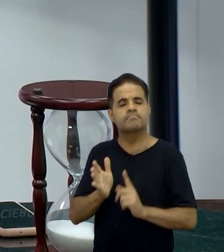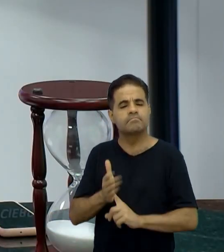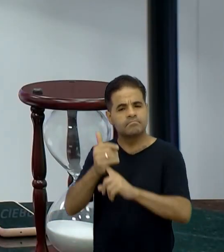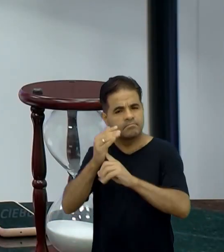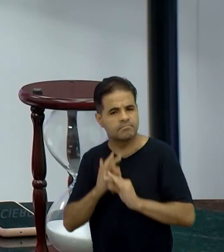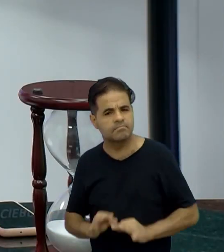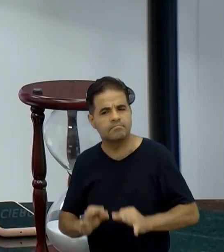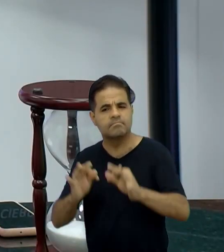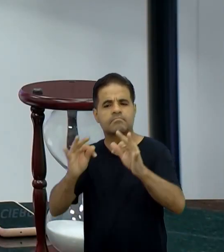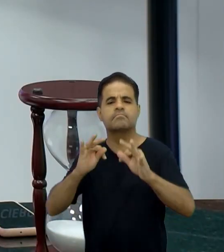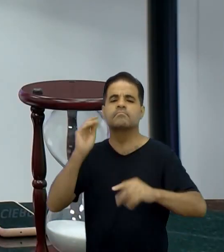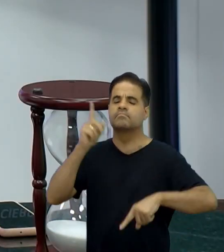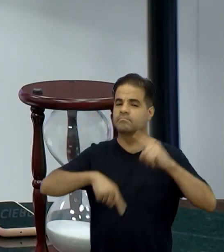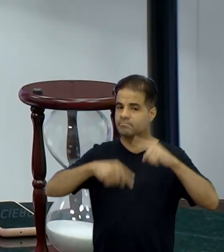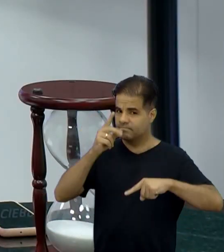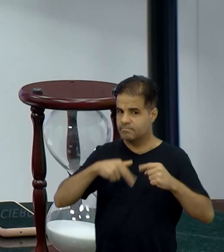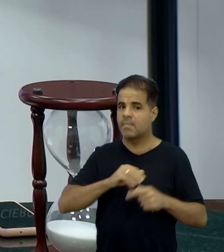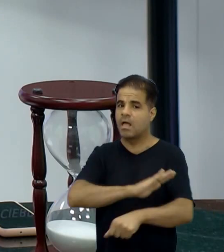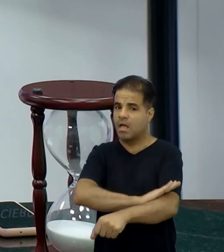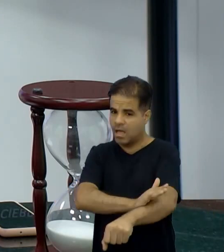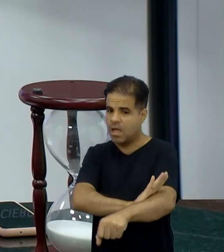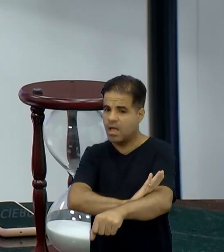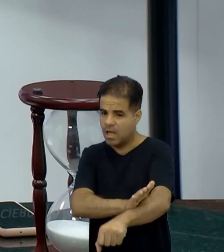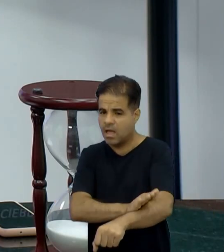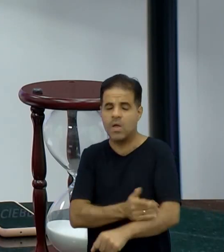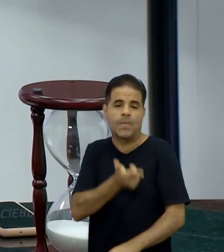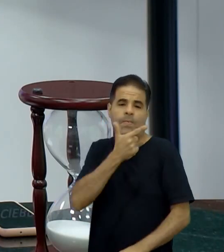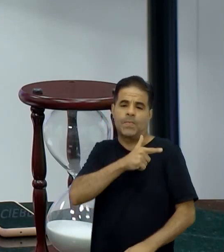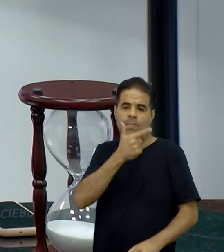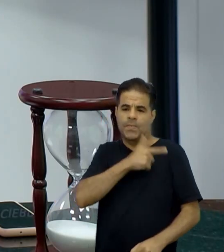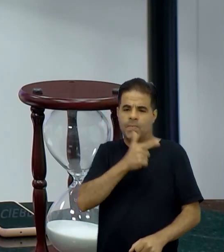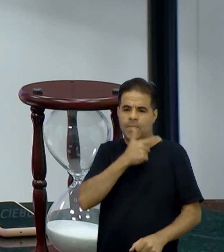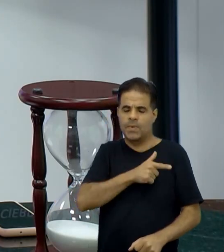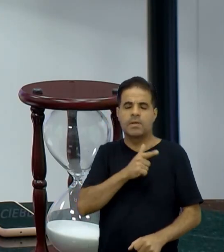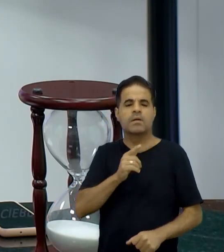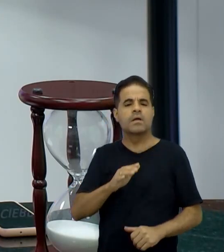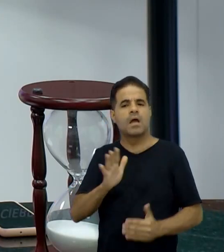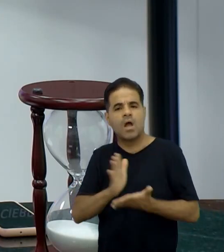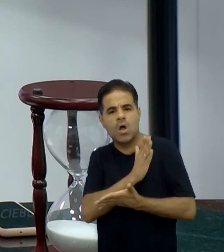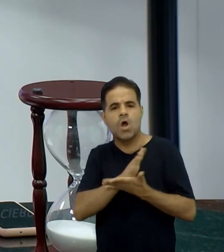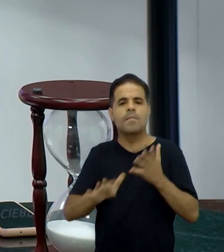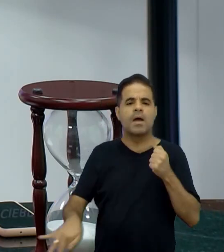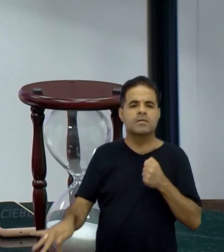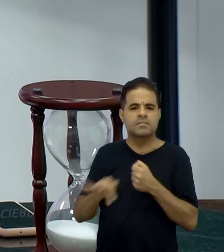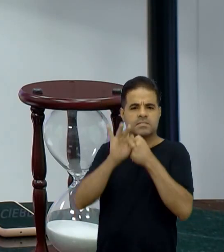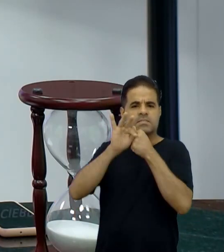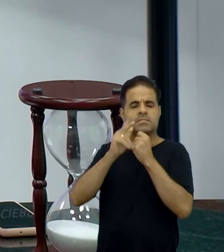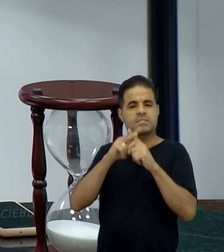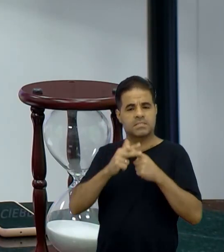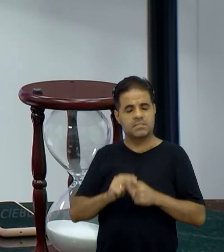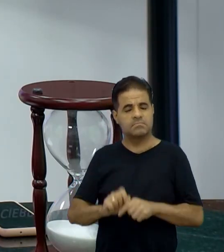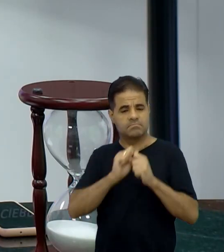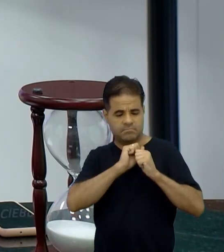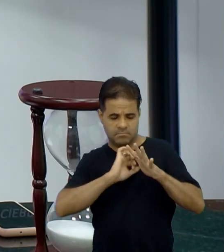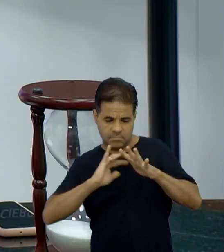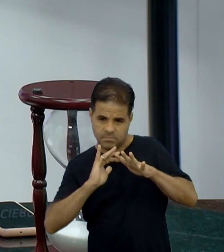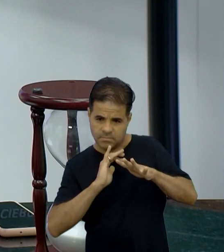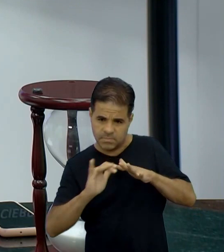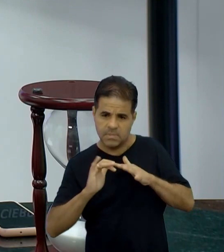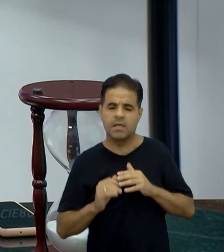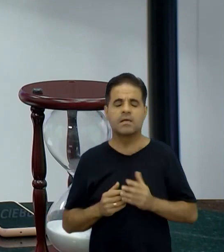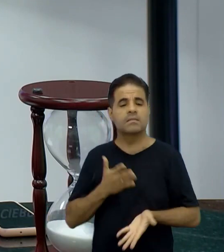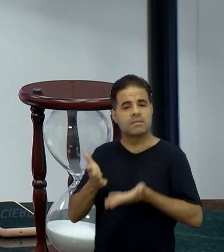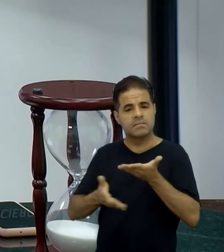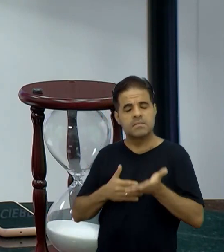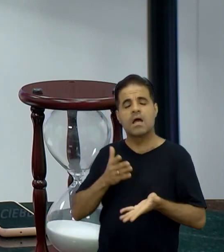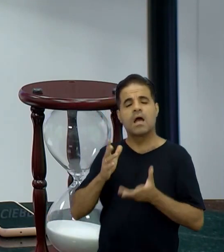tecnologia com uma trilha antirracista. Então eles conseguem utilizar algumas ferramentas, né, de mídias e tratar do